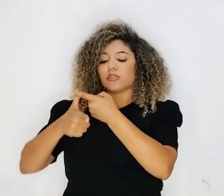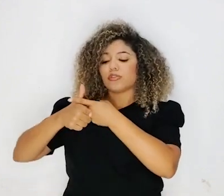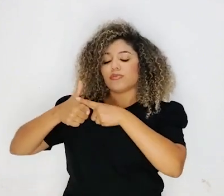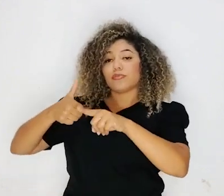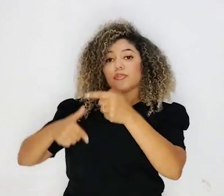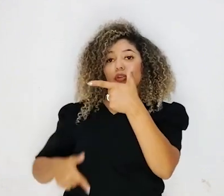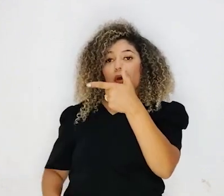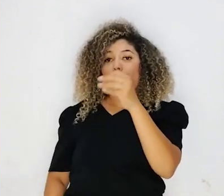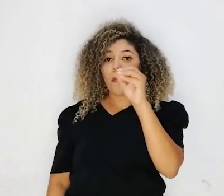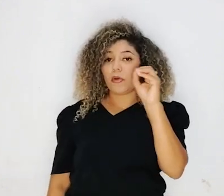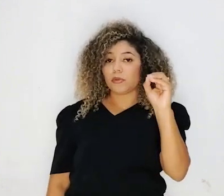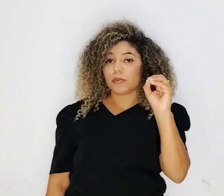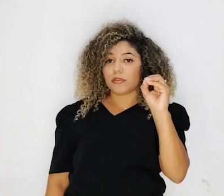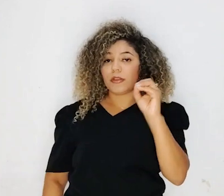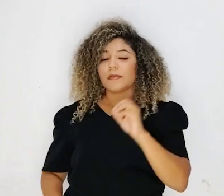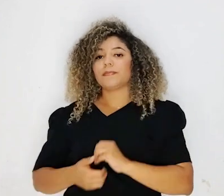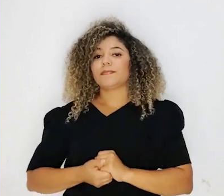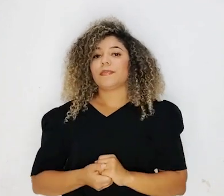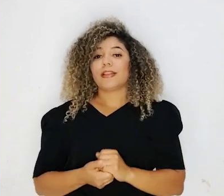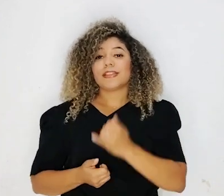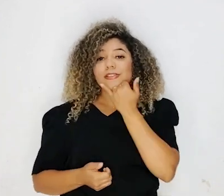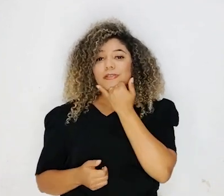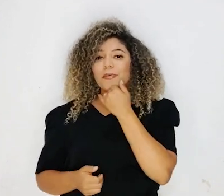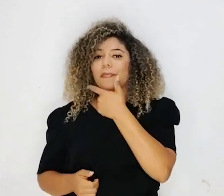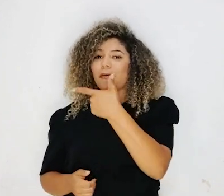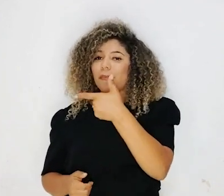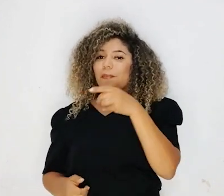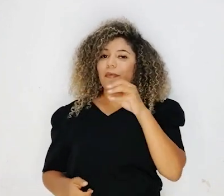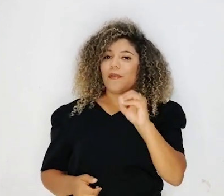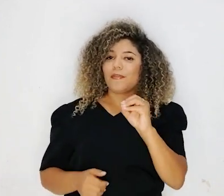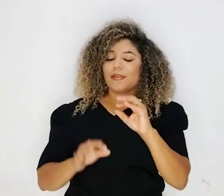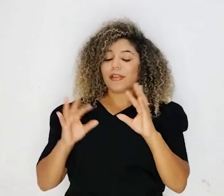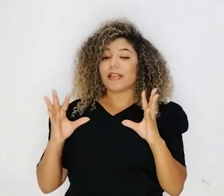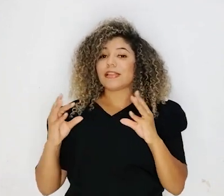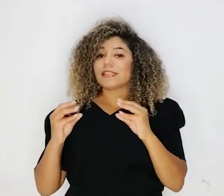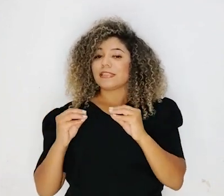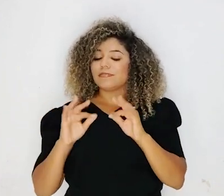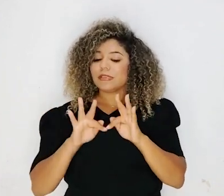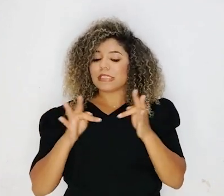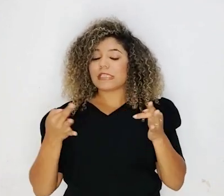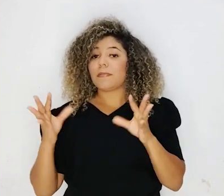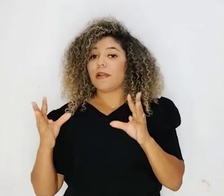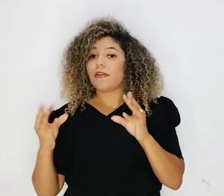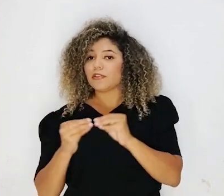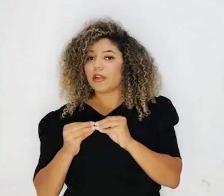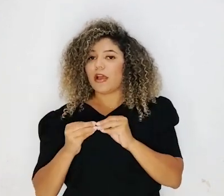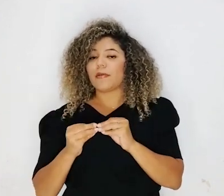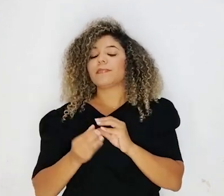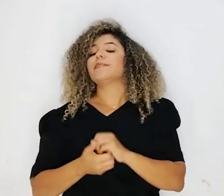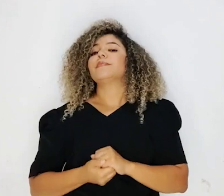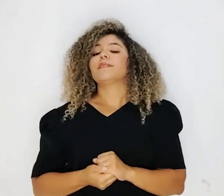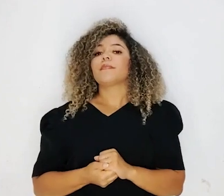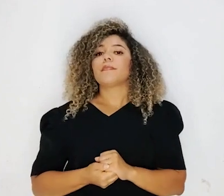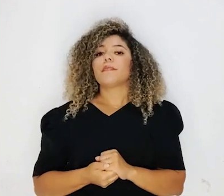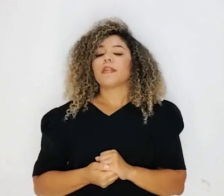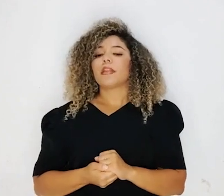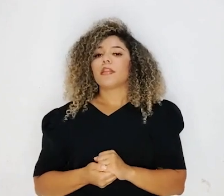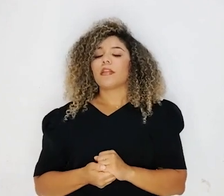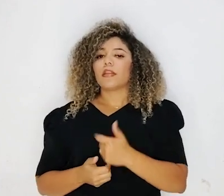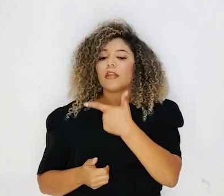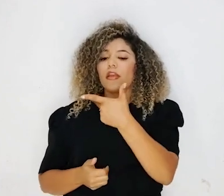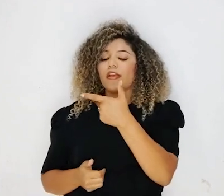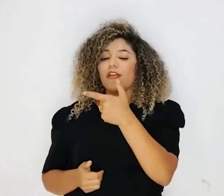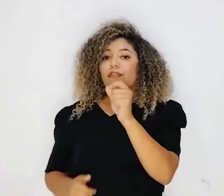por 200. Opa, por 20, né? Porque a gente já simplificou. E aí ficou a divisão